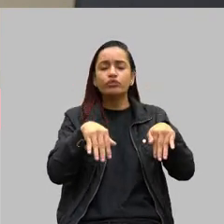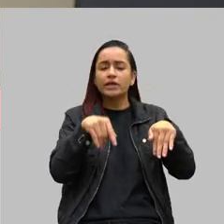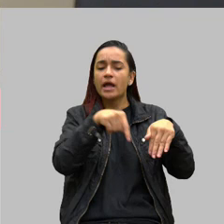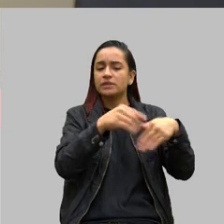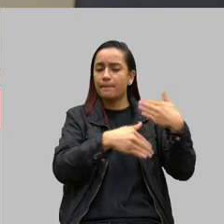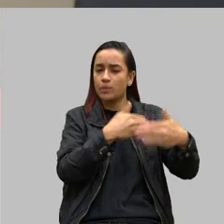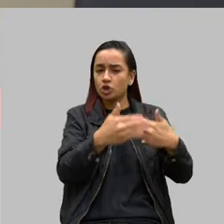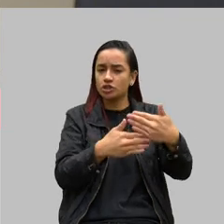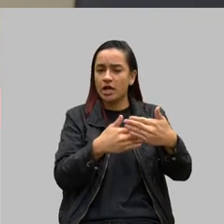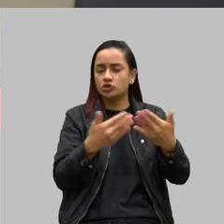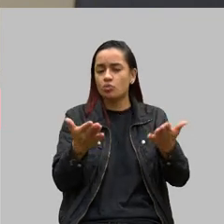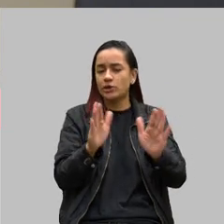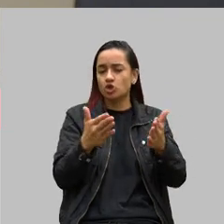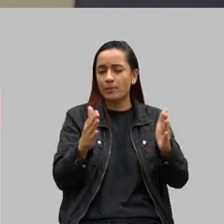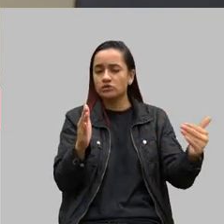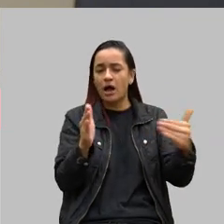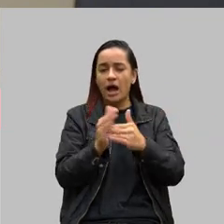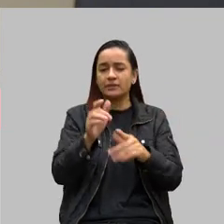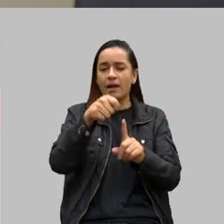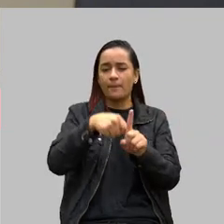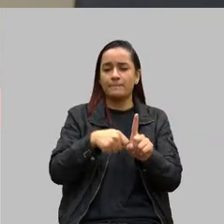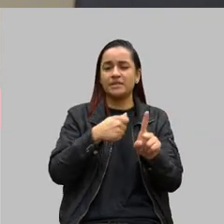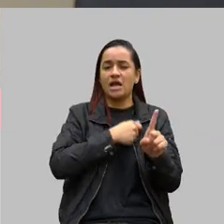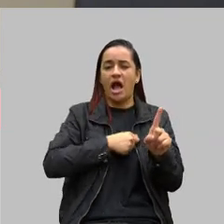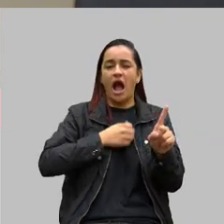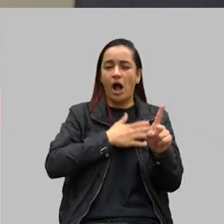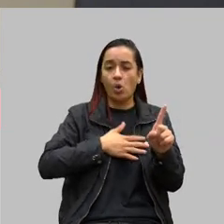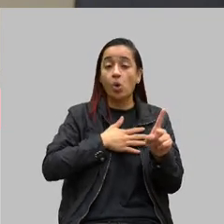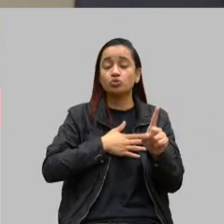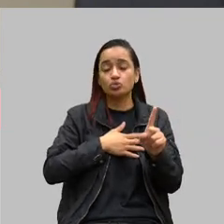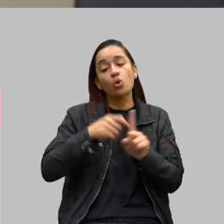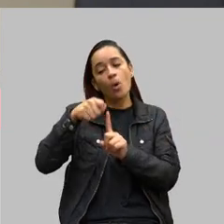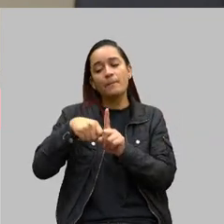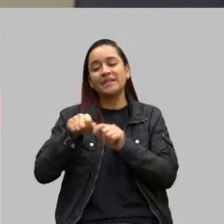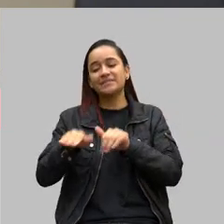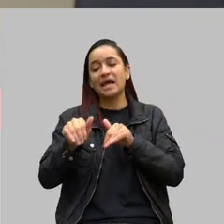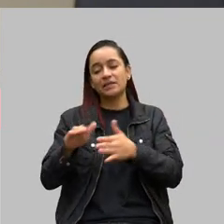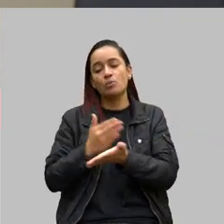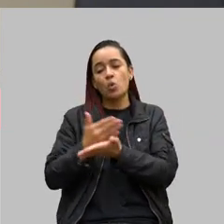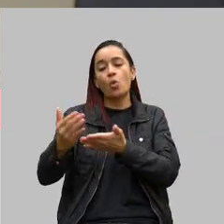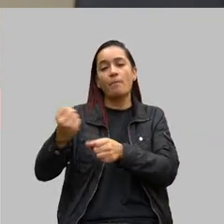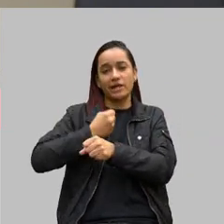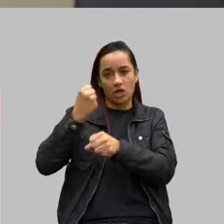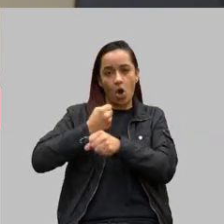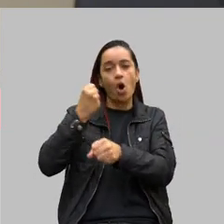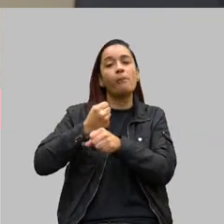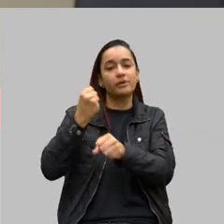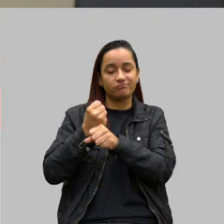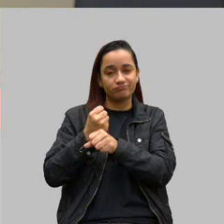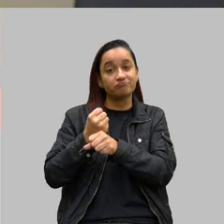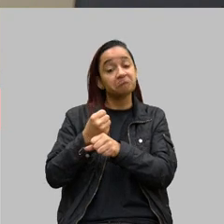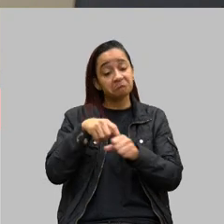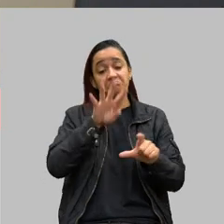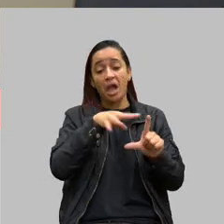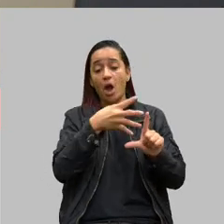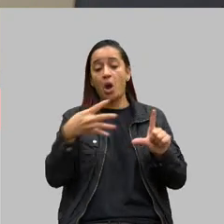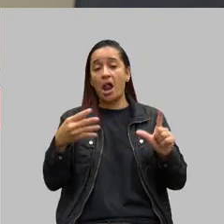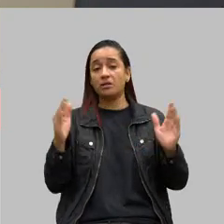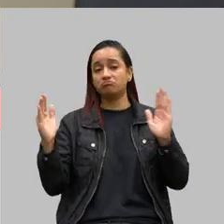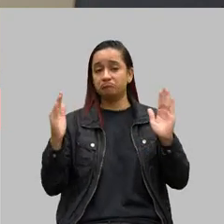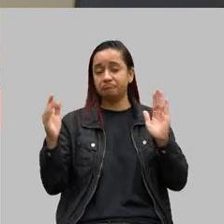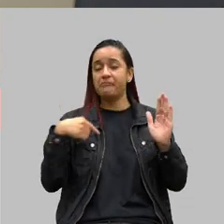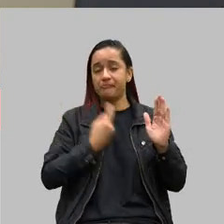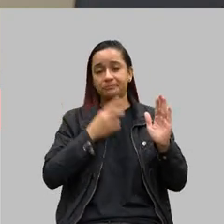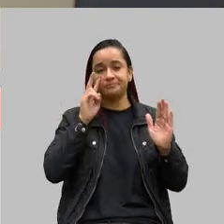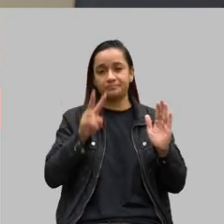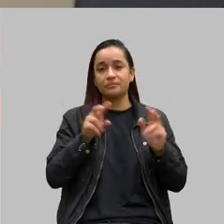né de de agosto para início das obras em setembro Esse é o calendário que a gente tem trabalhado até aqui no início das obras da linha dois do